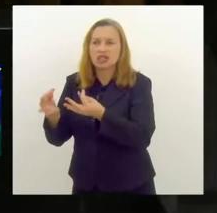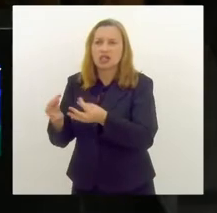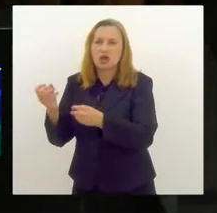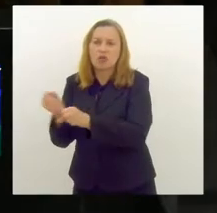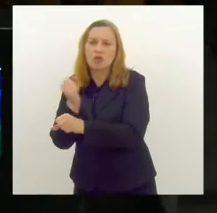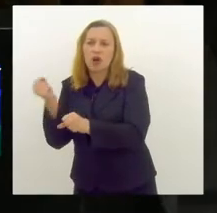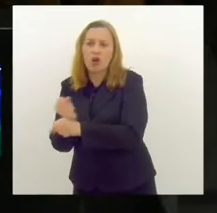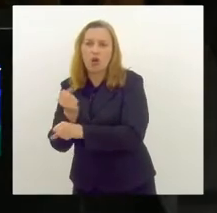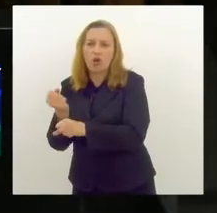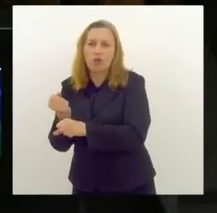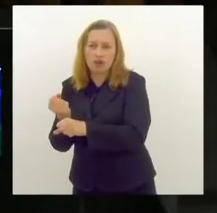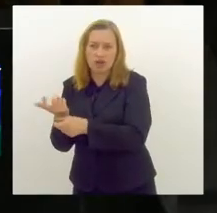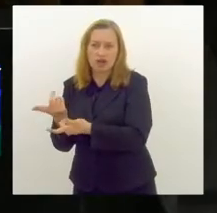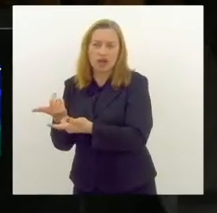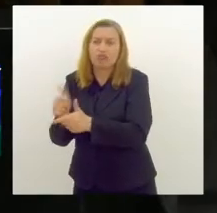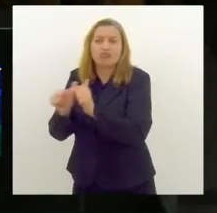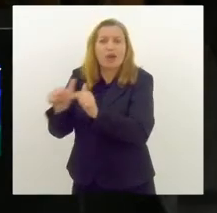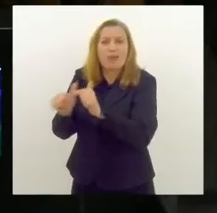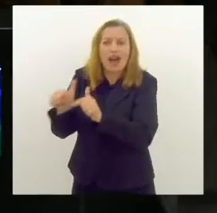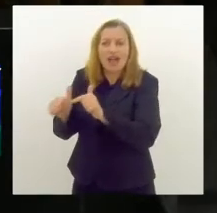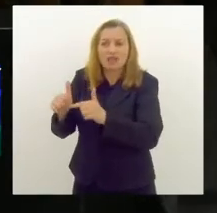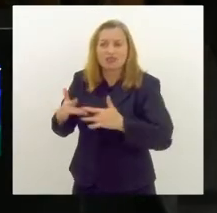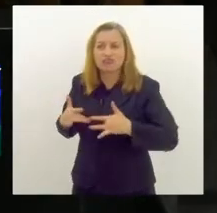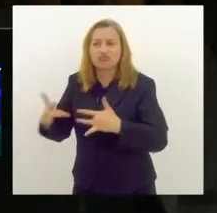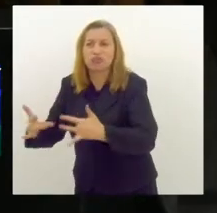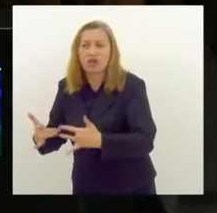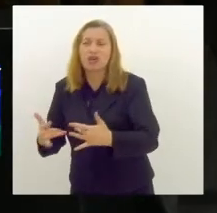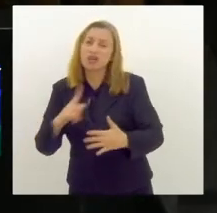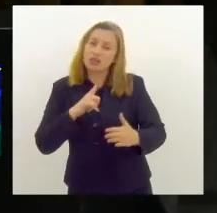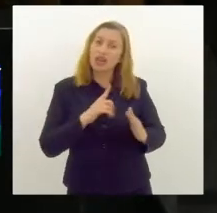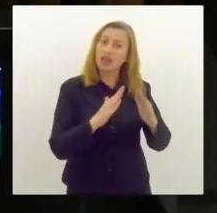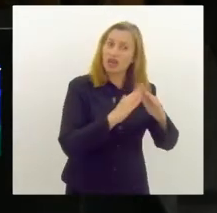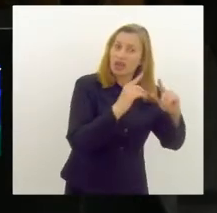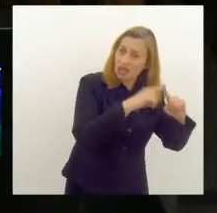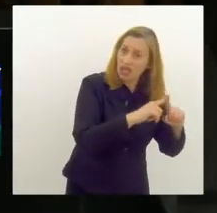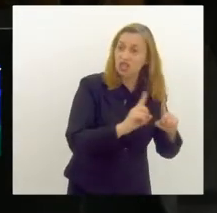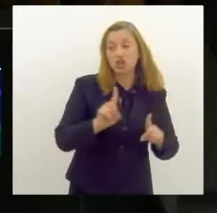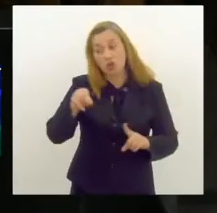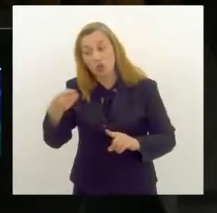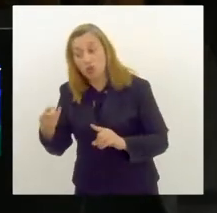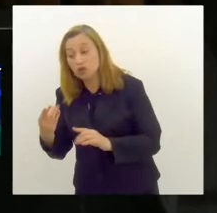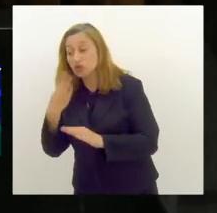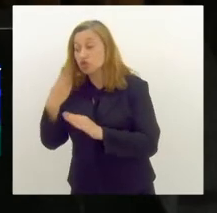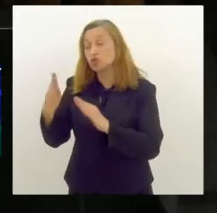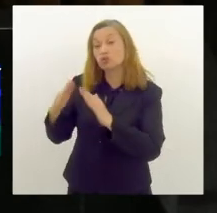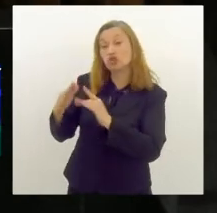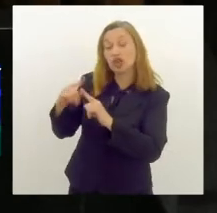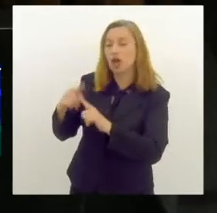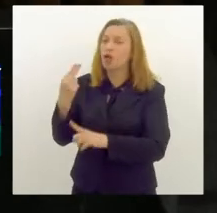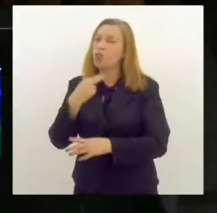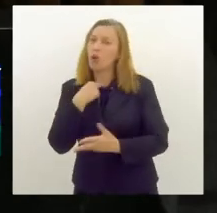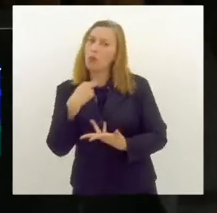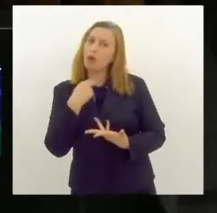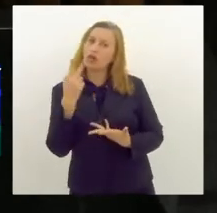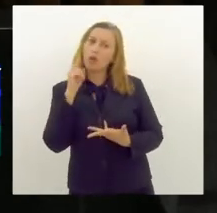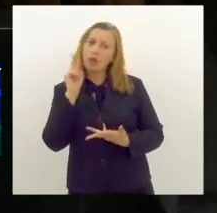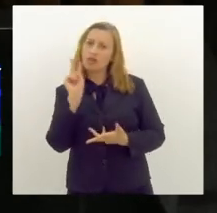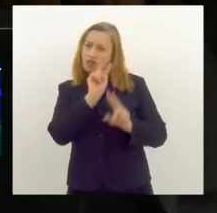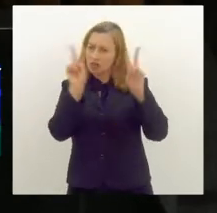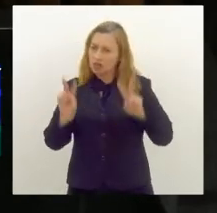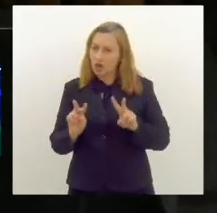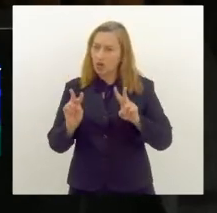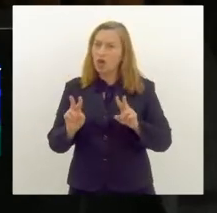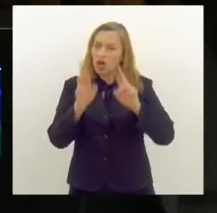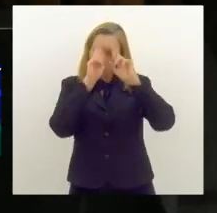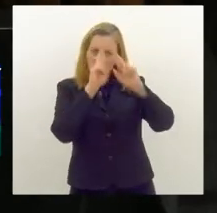missionária. Agora, você tem igreja e tem igreja. Então, nós não podemos, a meu ver, respeitando,